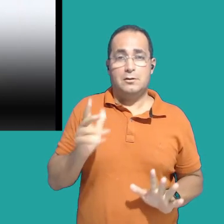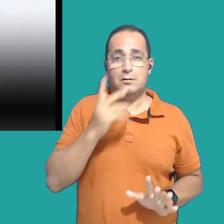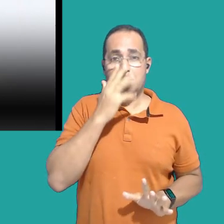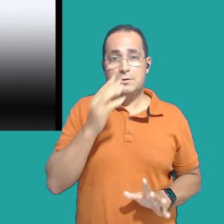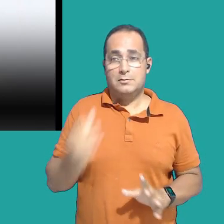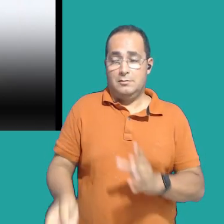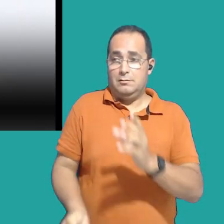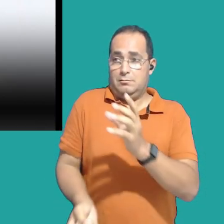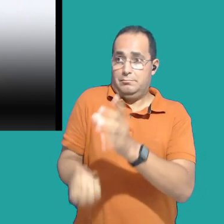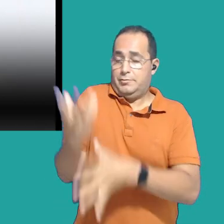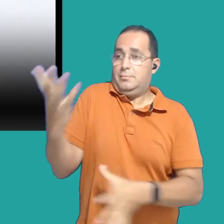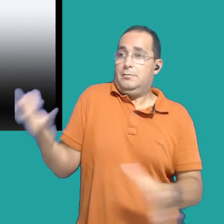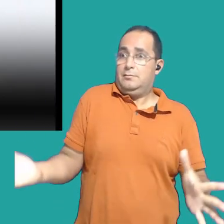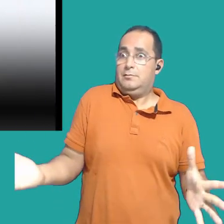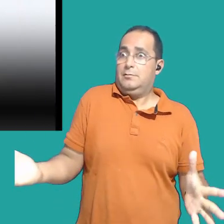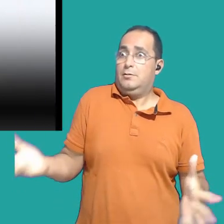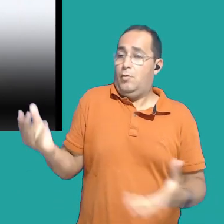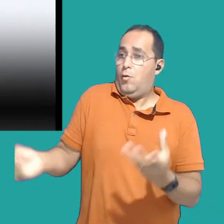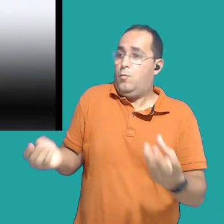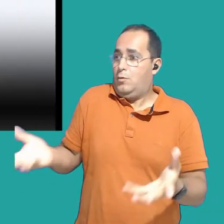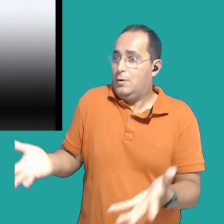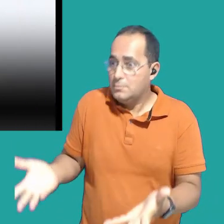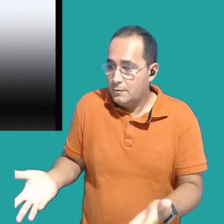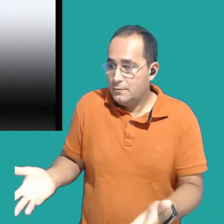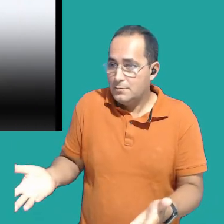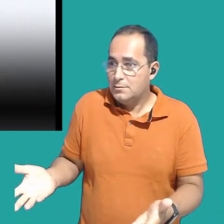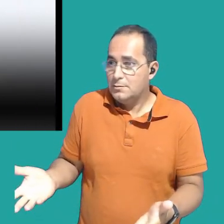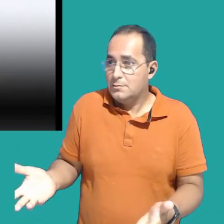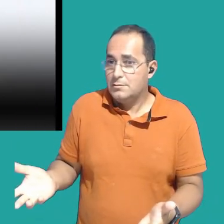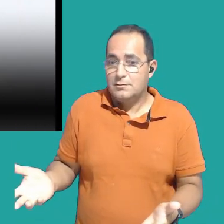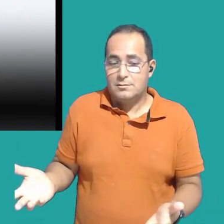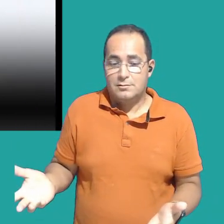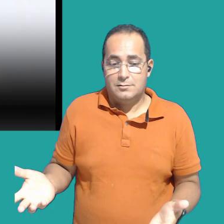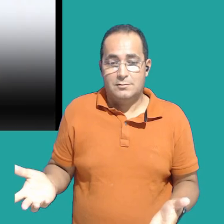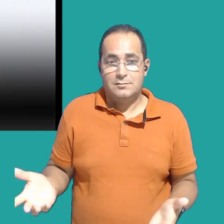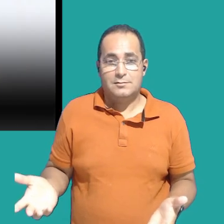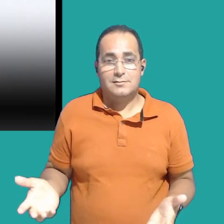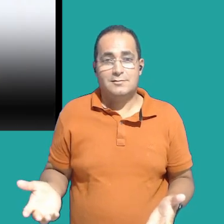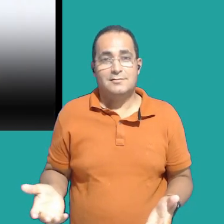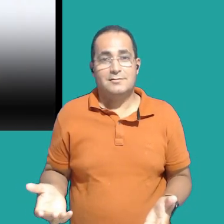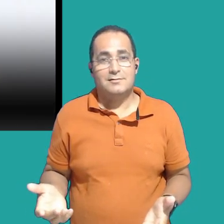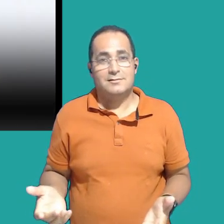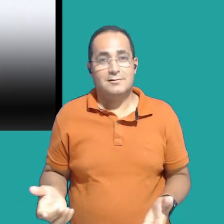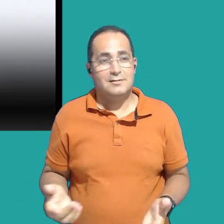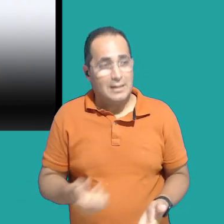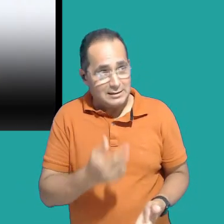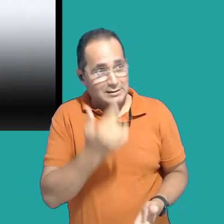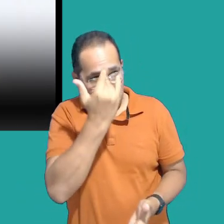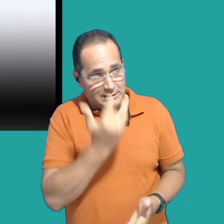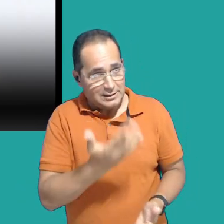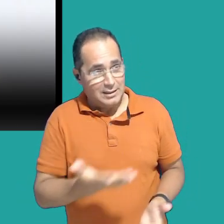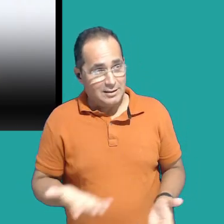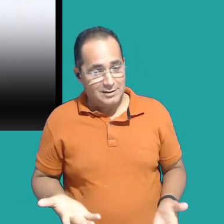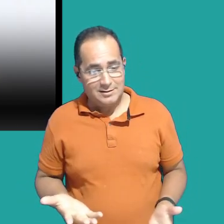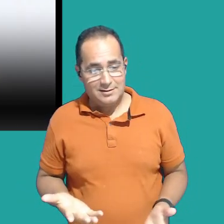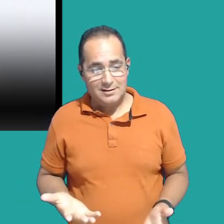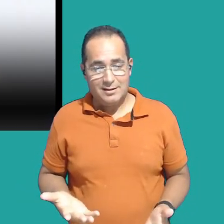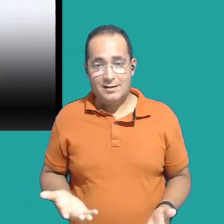foi. É como se ele tivesse brotado assim do nada. Eu, como assim que esse carro tá aqui? Eu não vi. tá cego, cara.